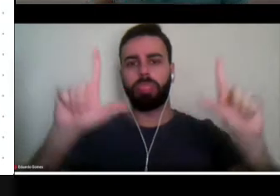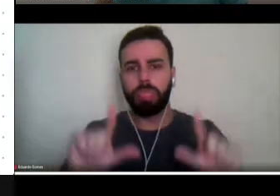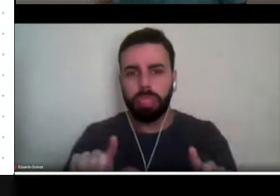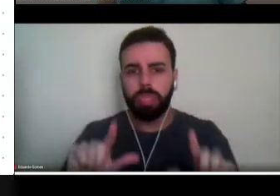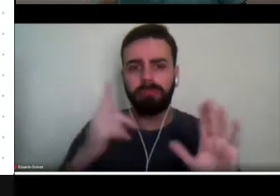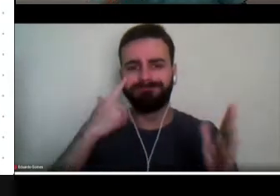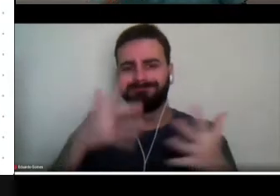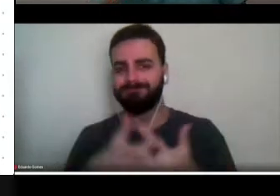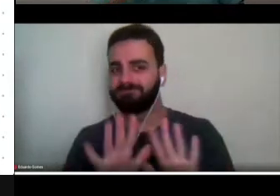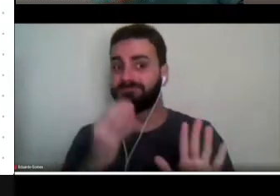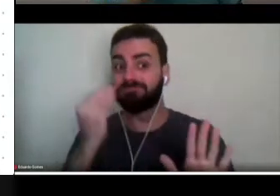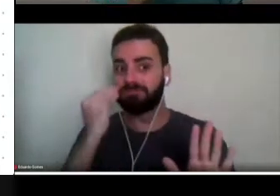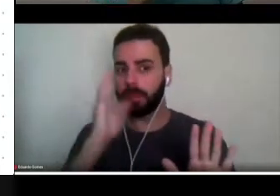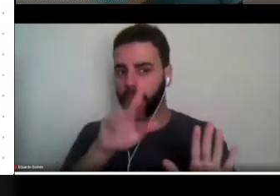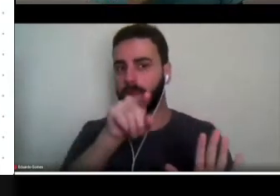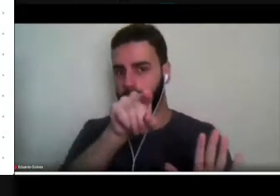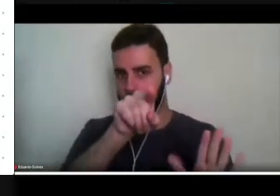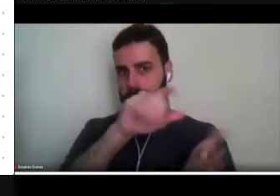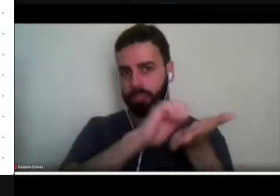esse?